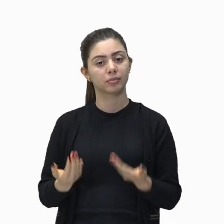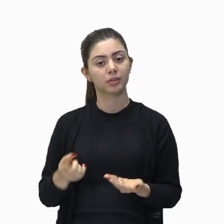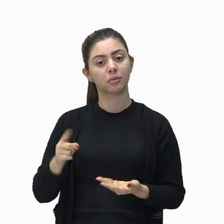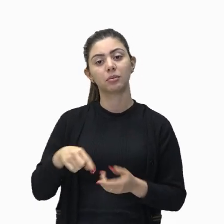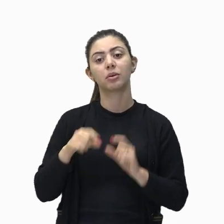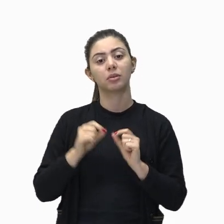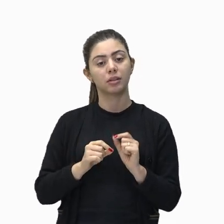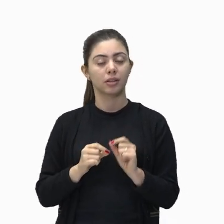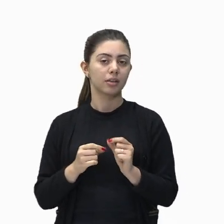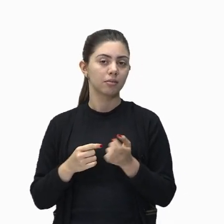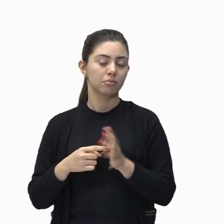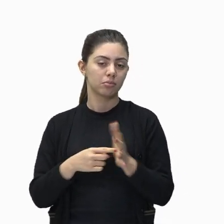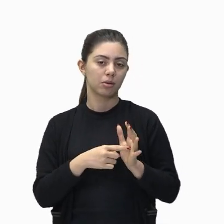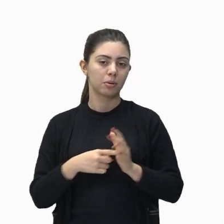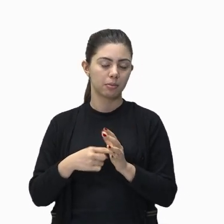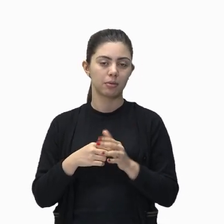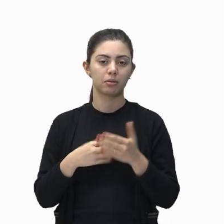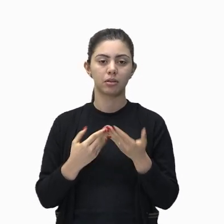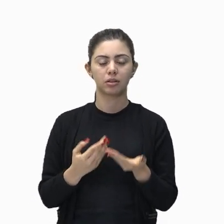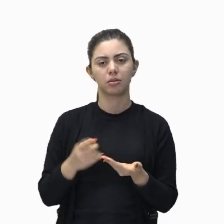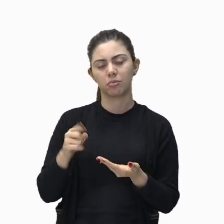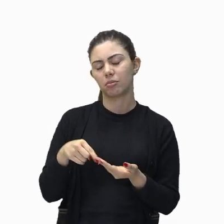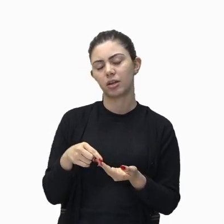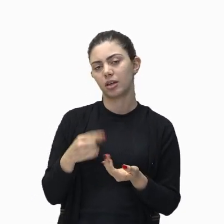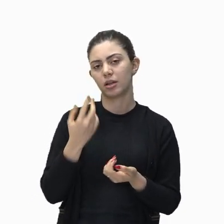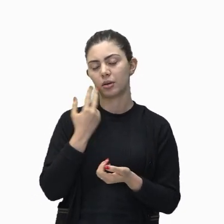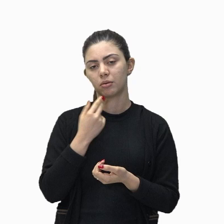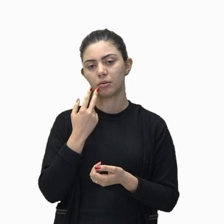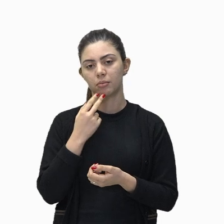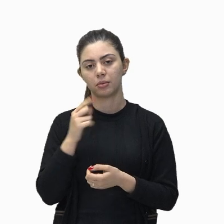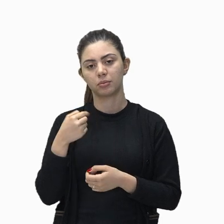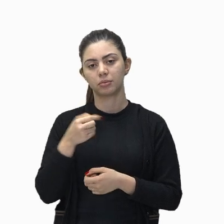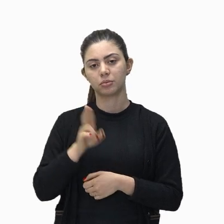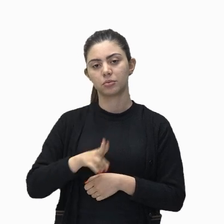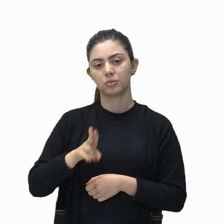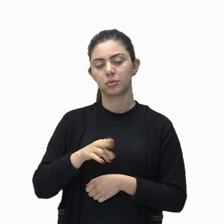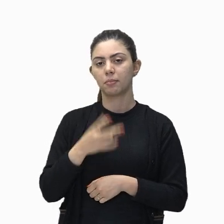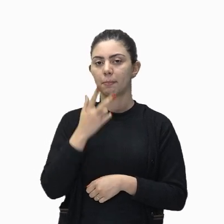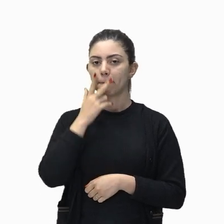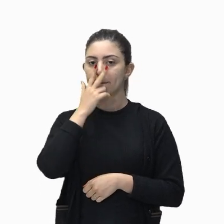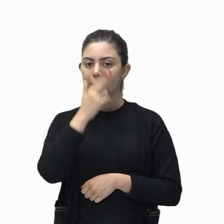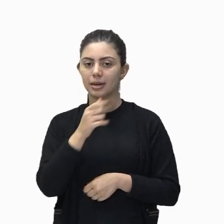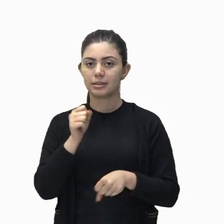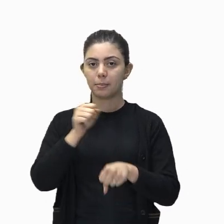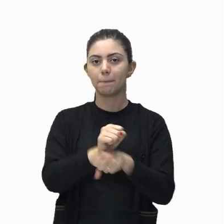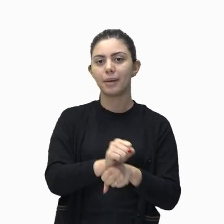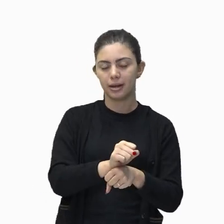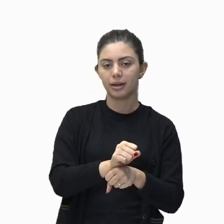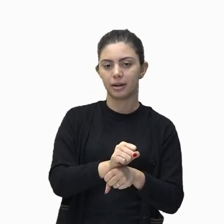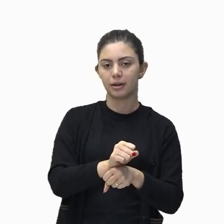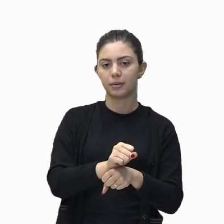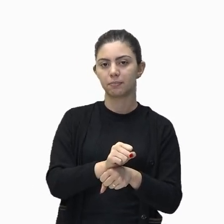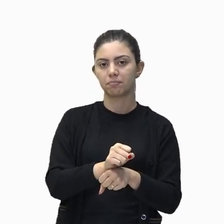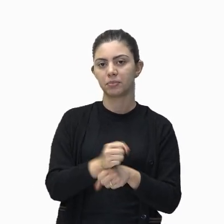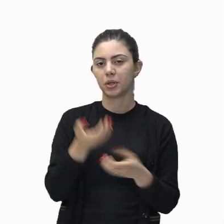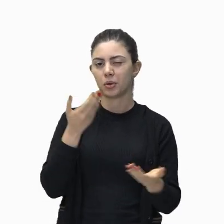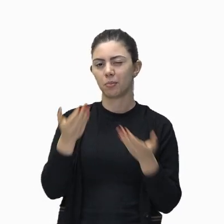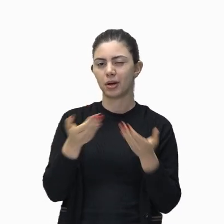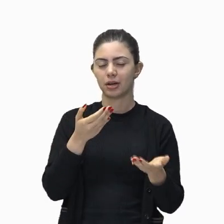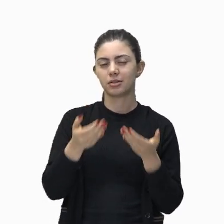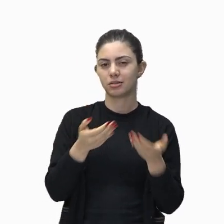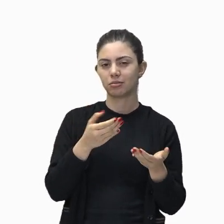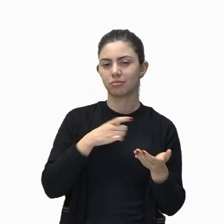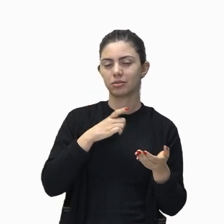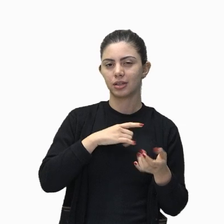hidráulica. Funciona com o mesmo princípio, né, pessoal? Então, a gente pode dizer que é como se fosse uma prensa hidráulica ou um elevador hidráulico. Ao acionar